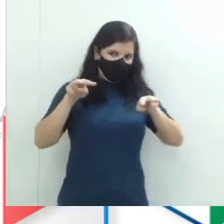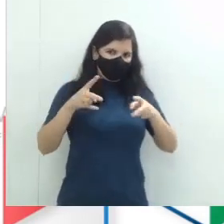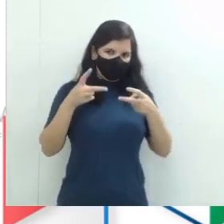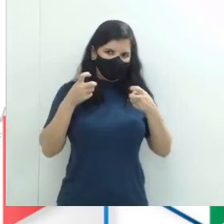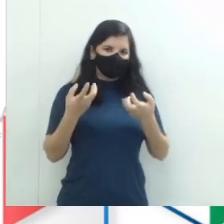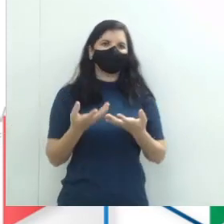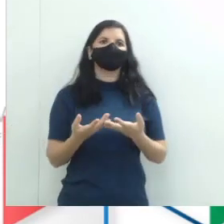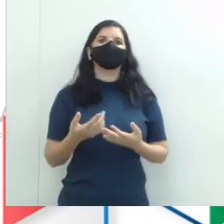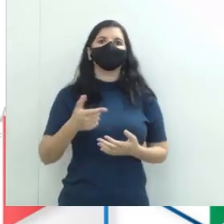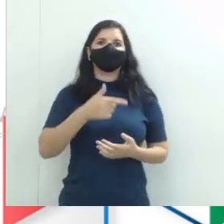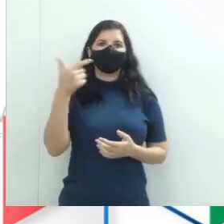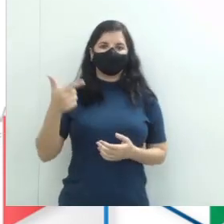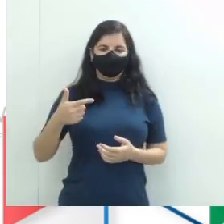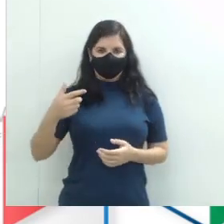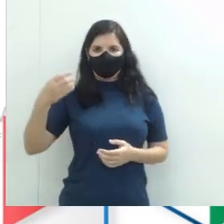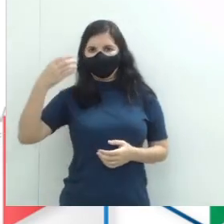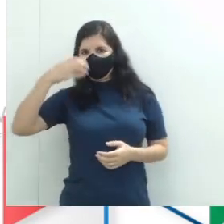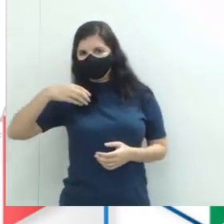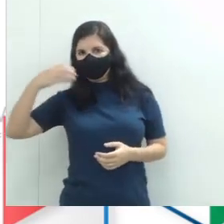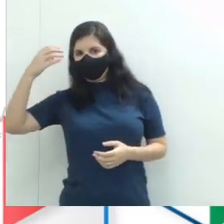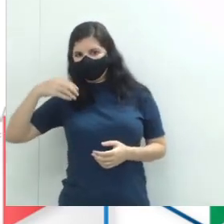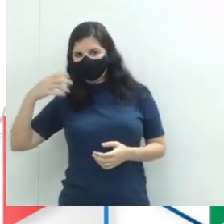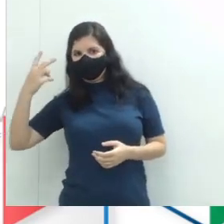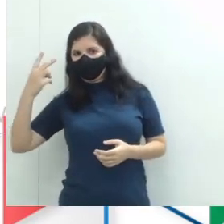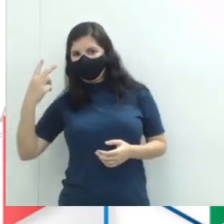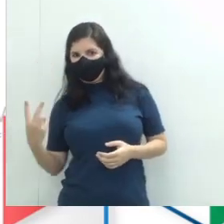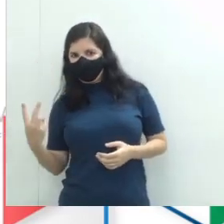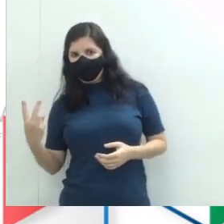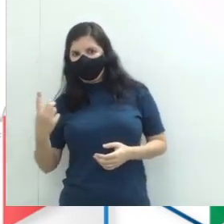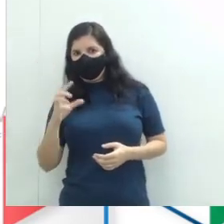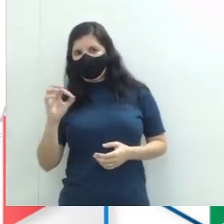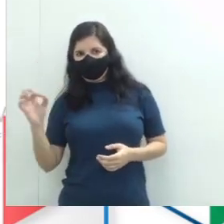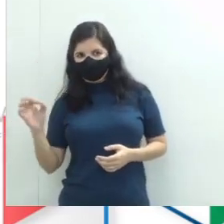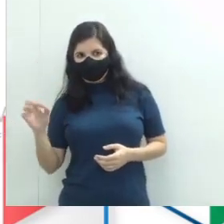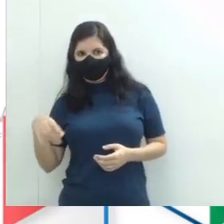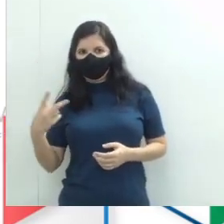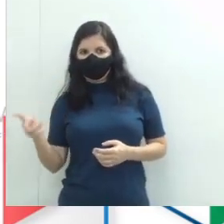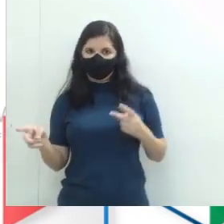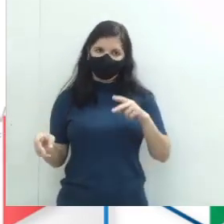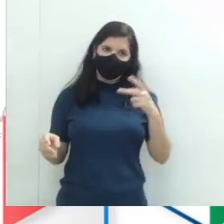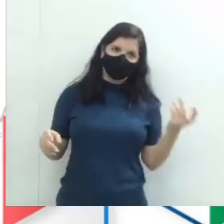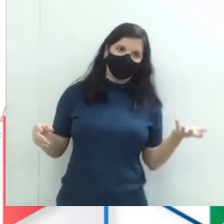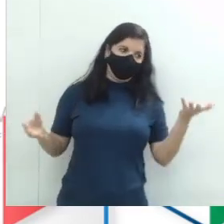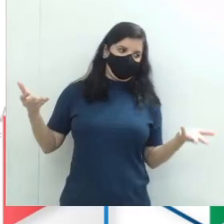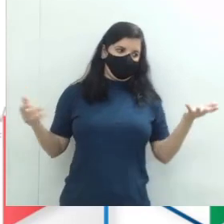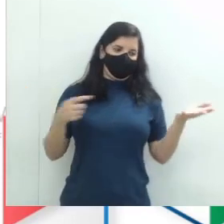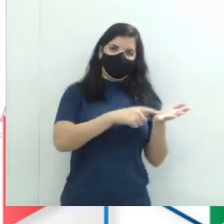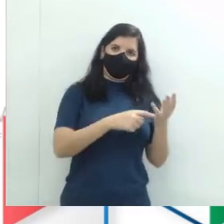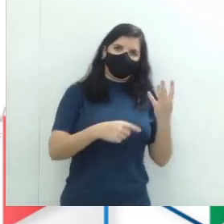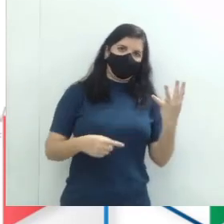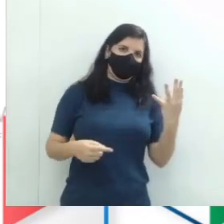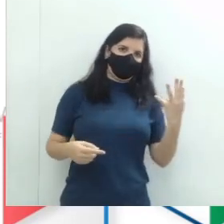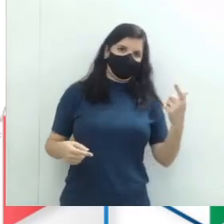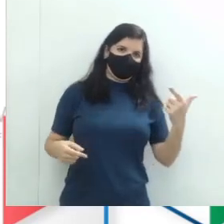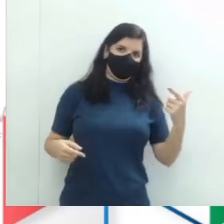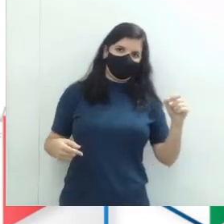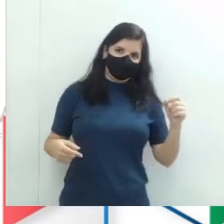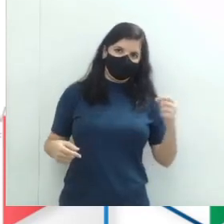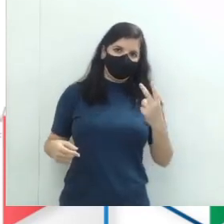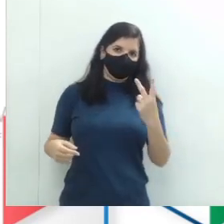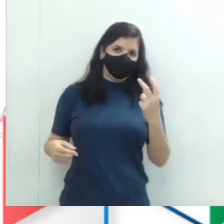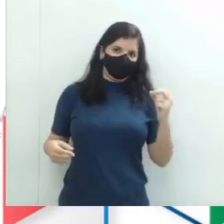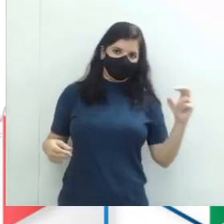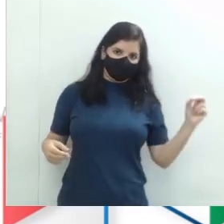equação, duas maçãs, ou 2m mais 100, é igual a 420. É só somar, ó,